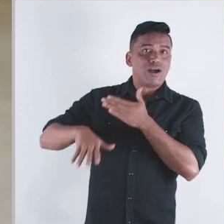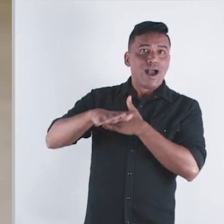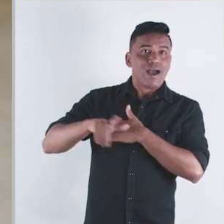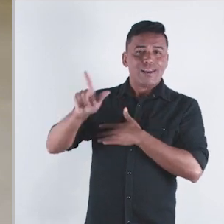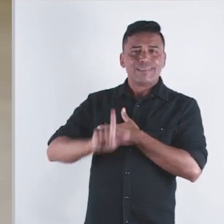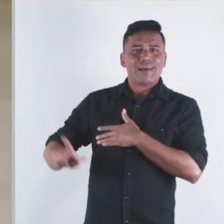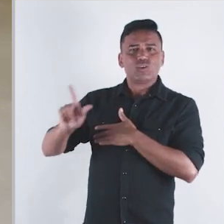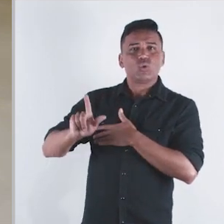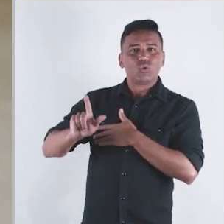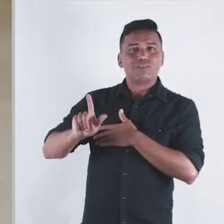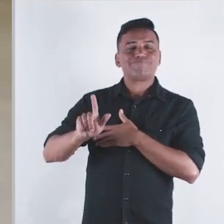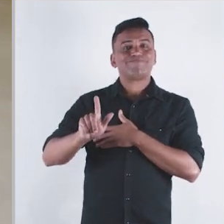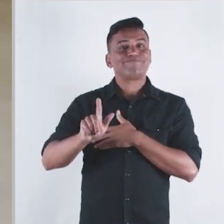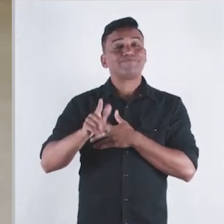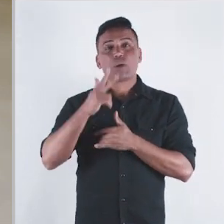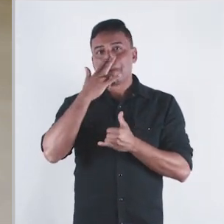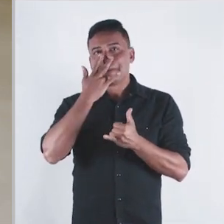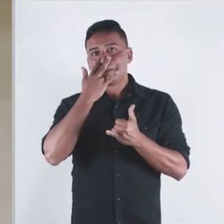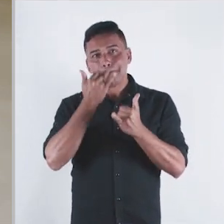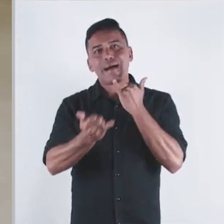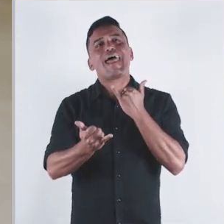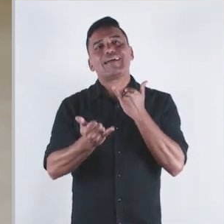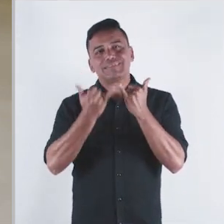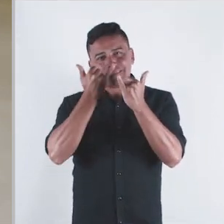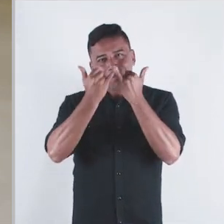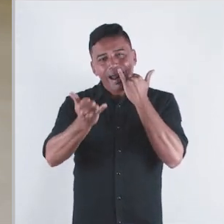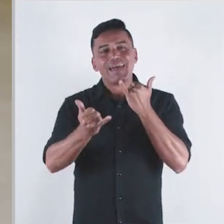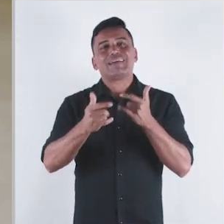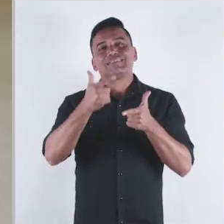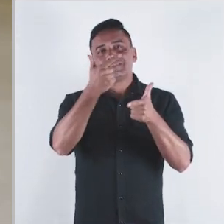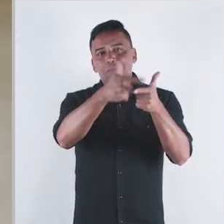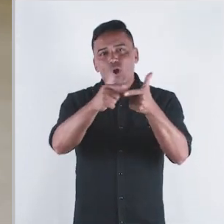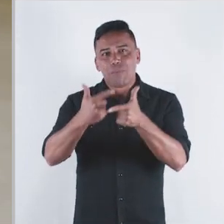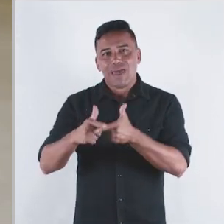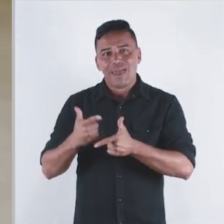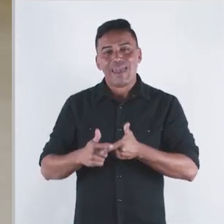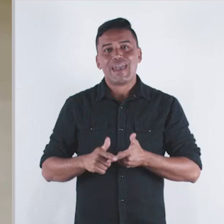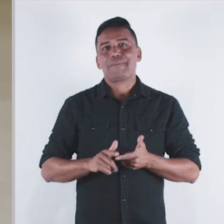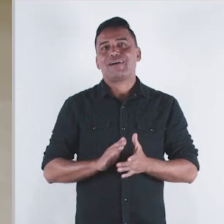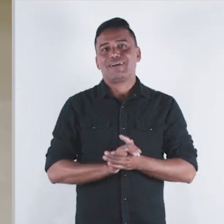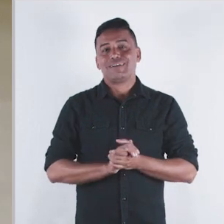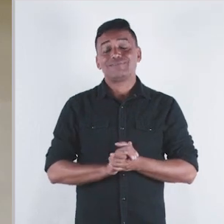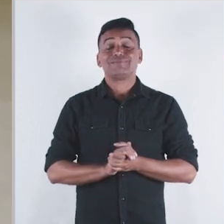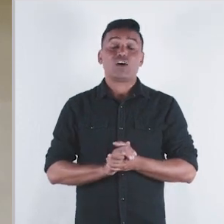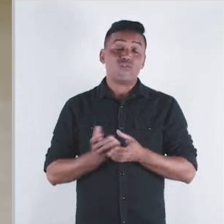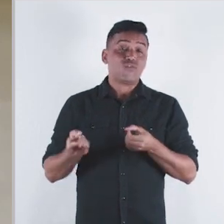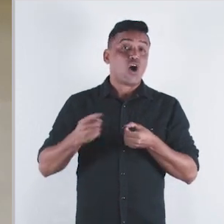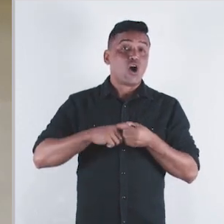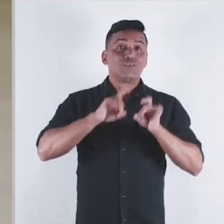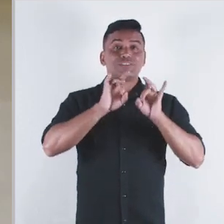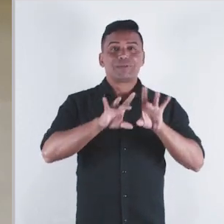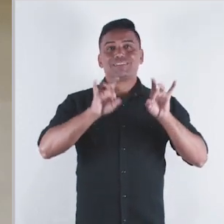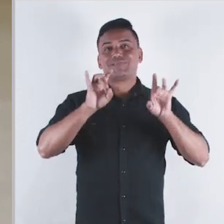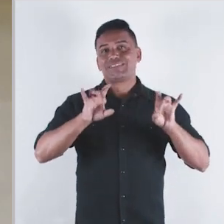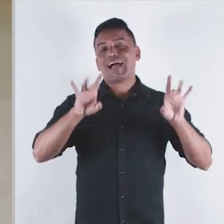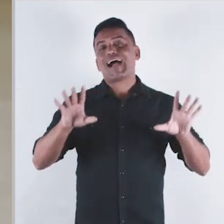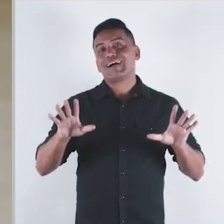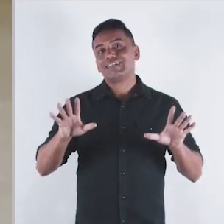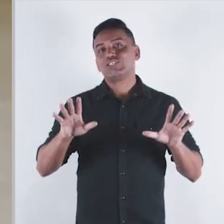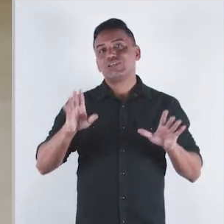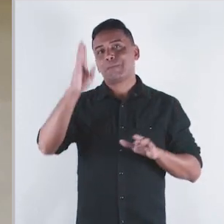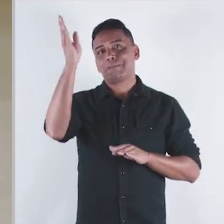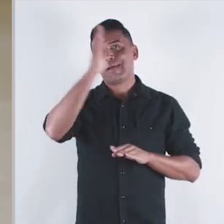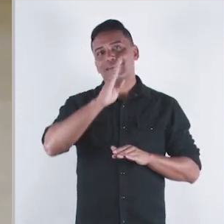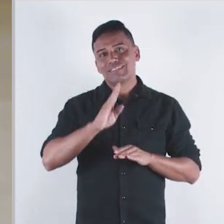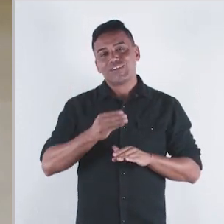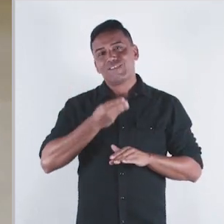um problema. E volto na nossa especificidade de país da periferia do desenvolvimento